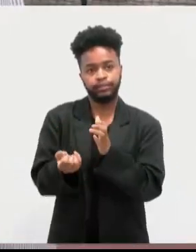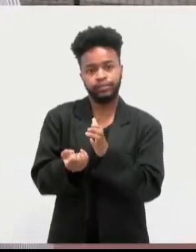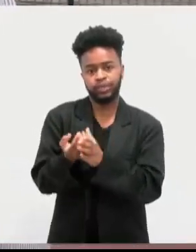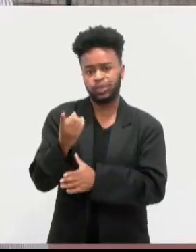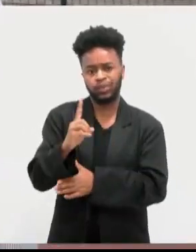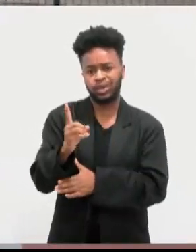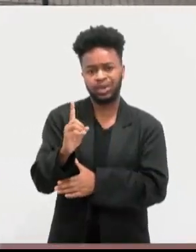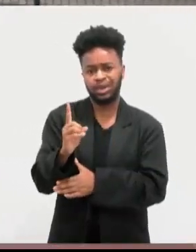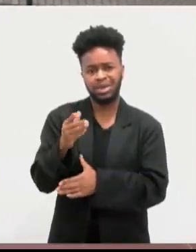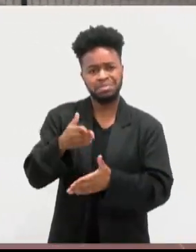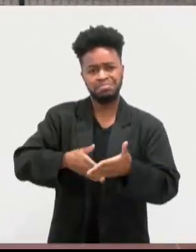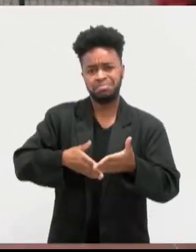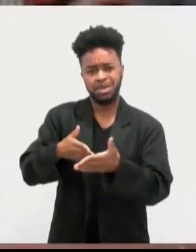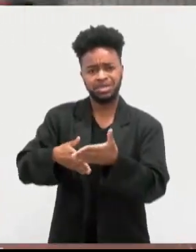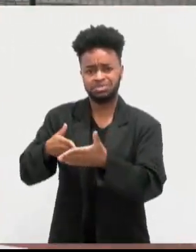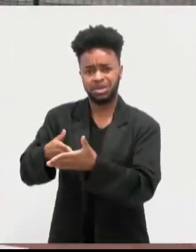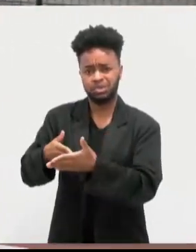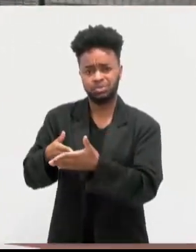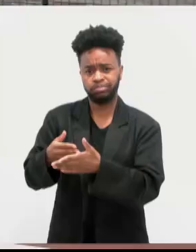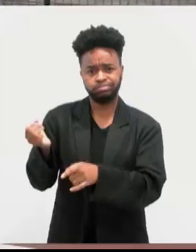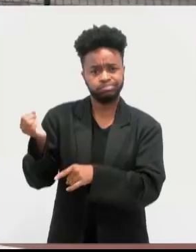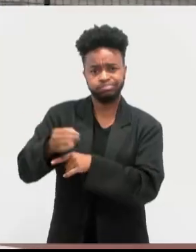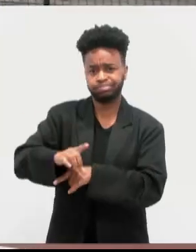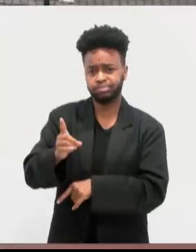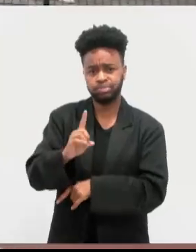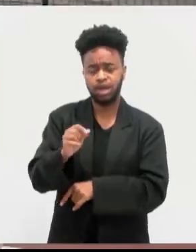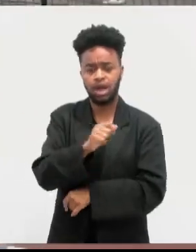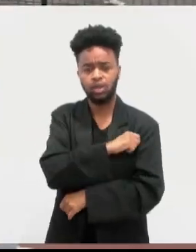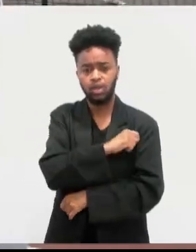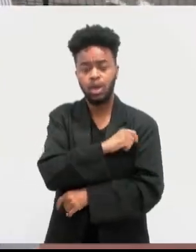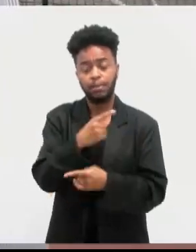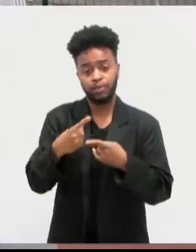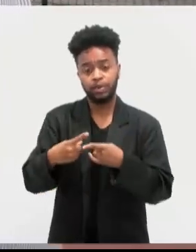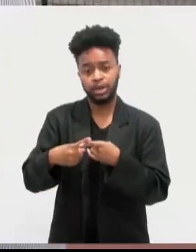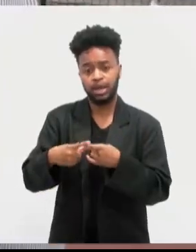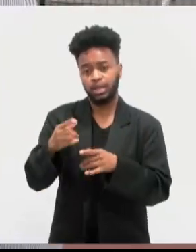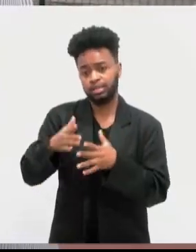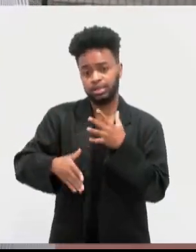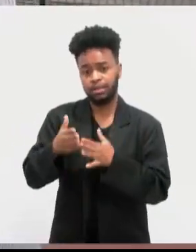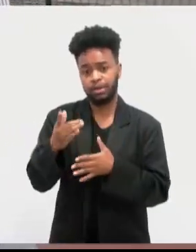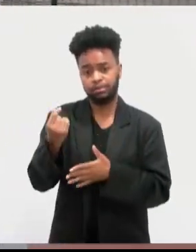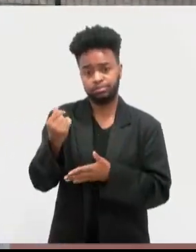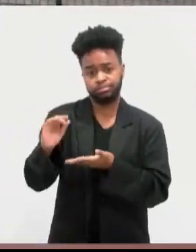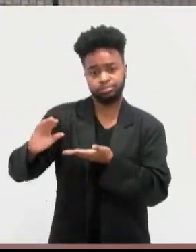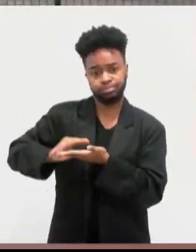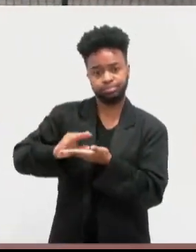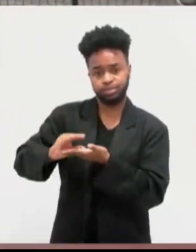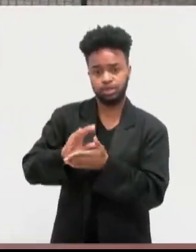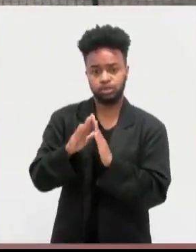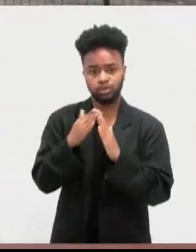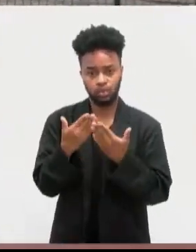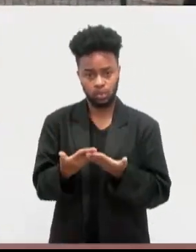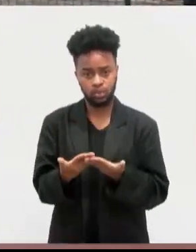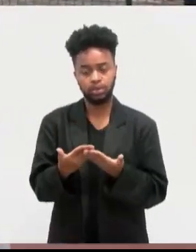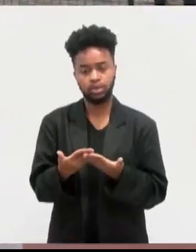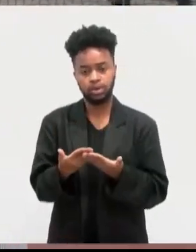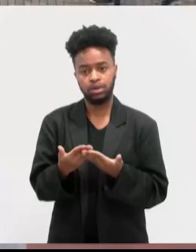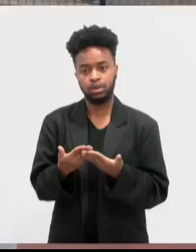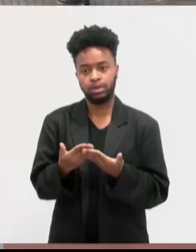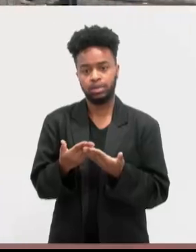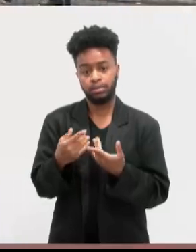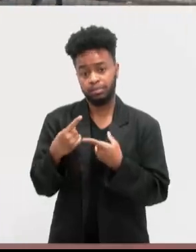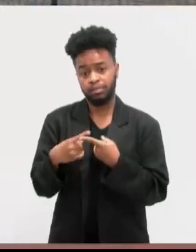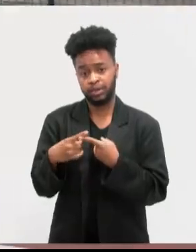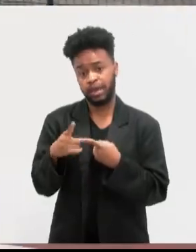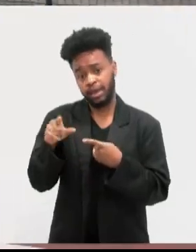barreira para deixar de ter o aluno, porque não deixa de impactar na receita da empresa. Uma instituição de ensino não deixa de